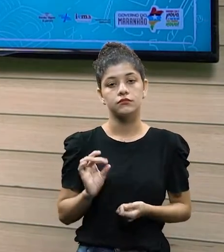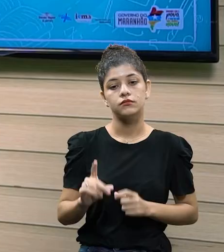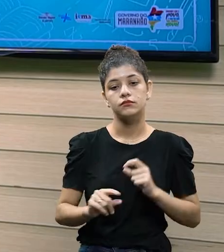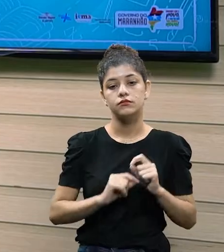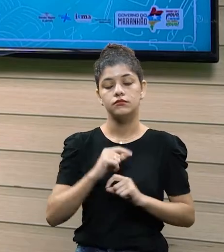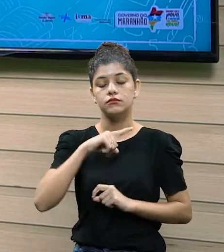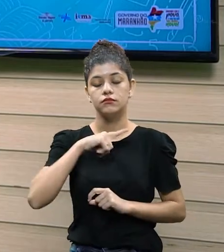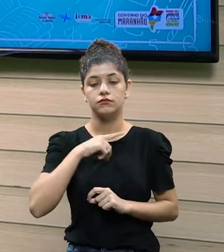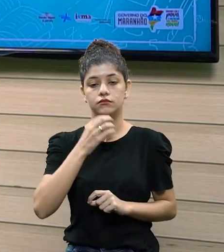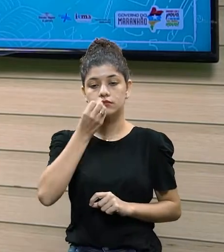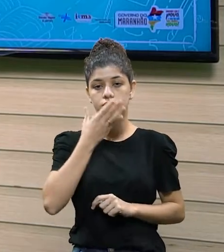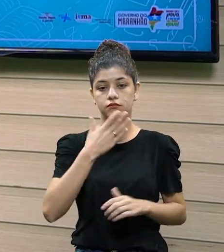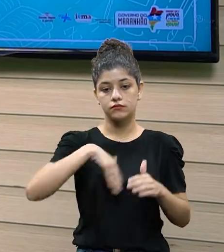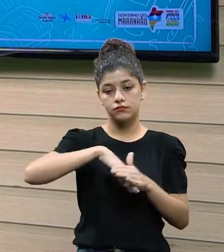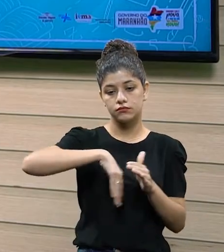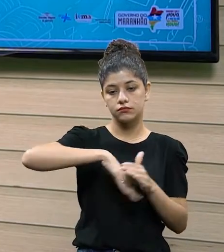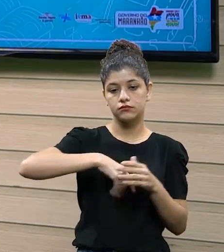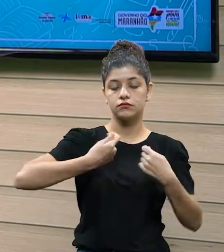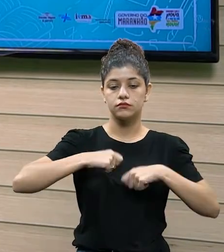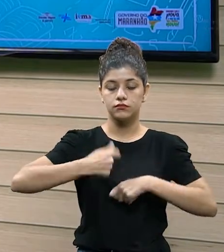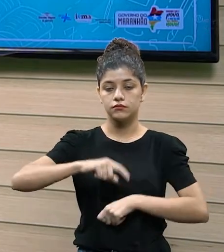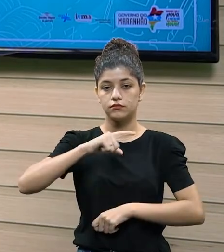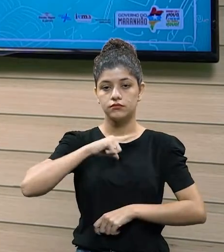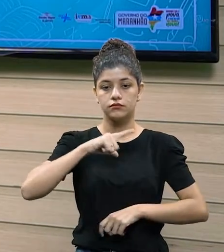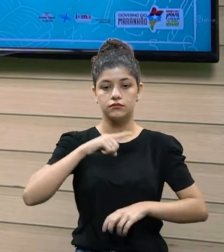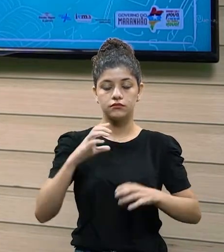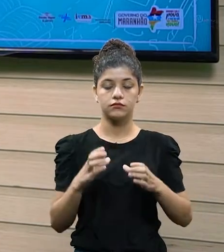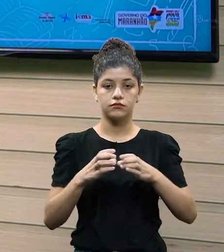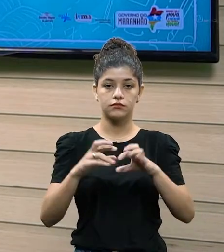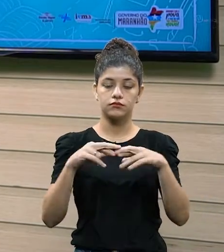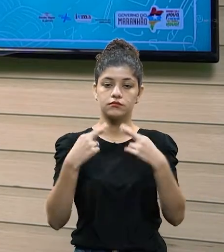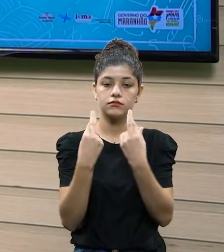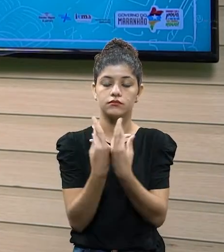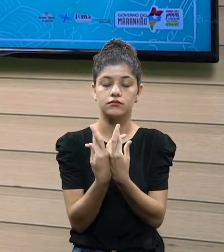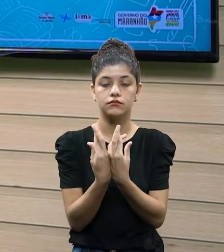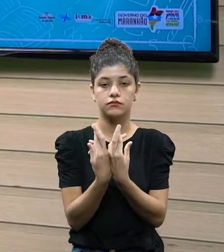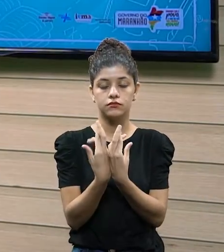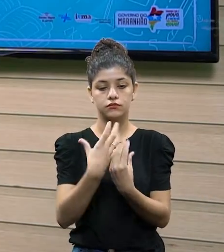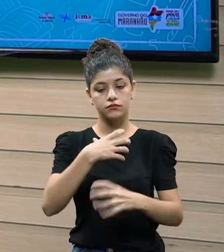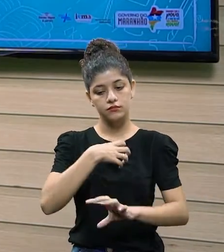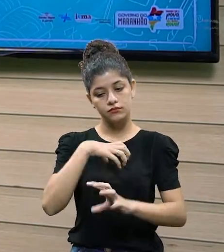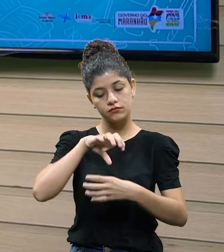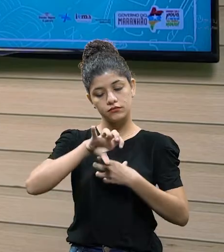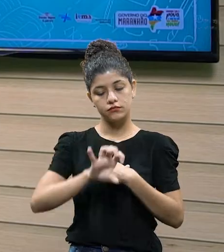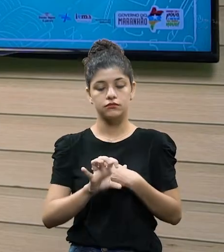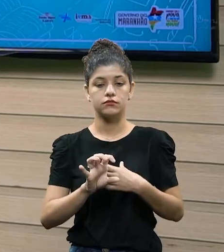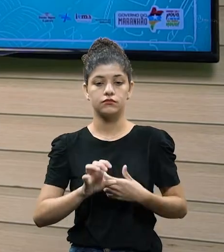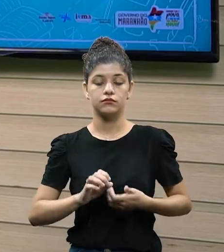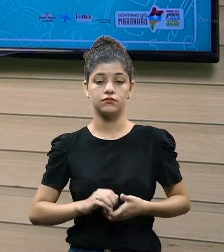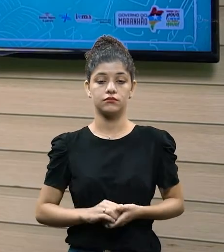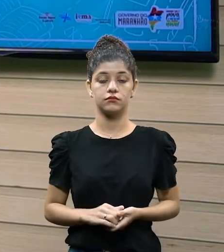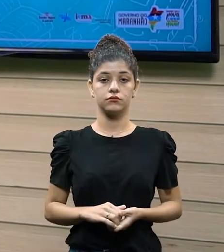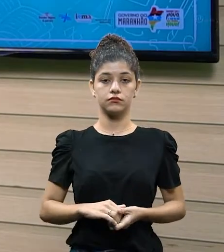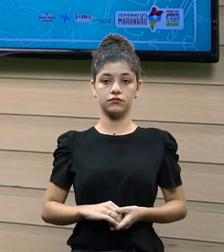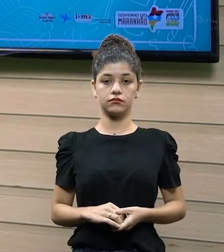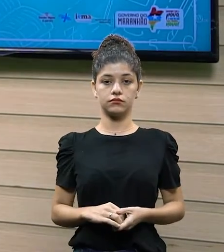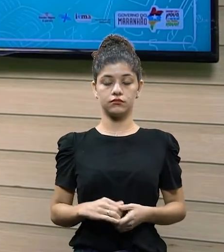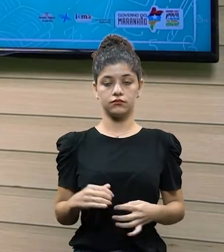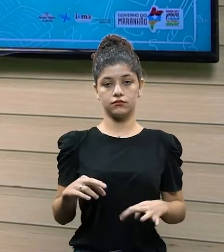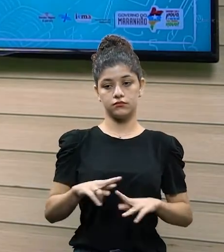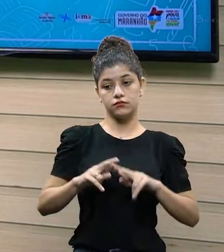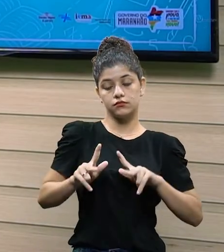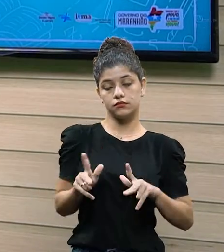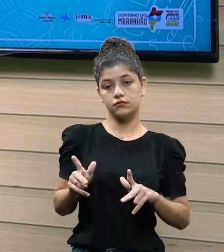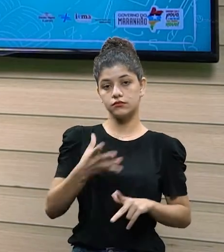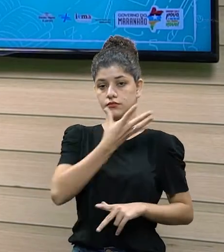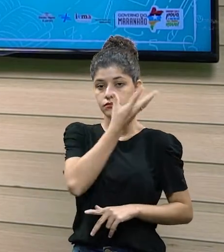ter bons jogadores, eu preciso ter essa união, eu preciso ter essa gestão de sentimentos, eu preciso ter essa questão da afetividade, e aí isso faz toda a diferença. Então